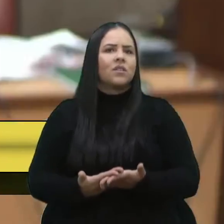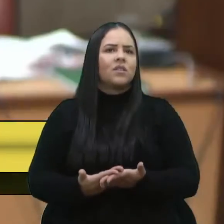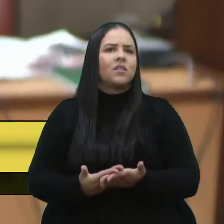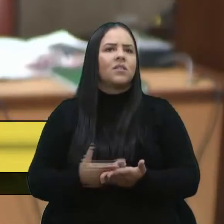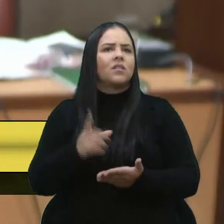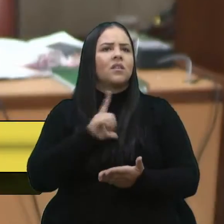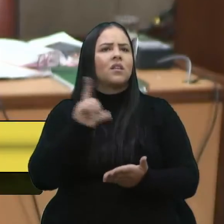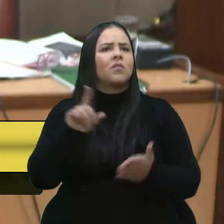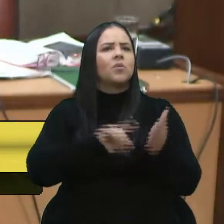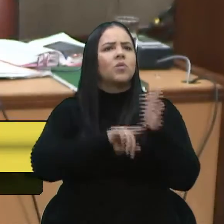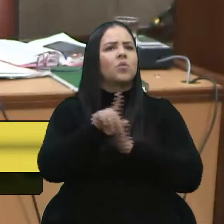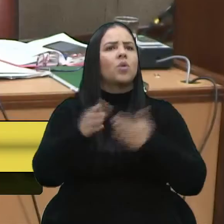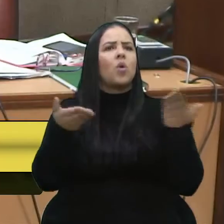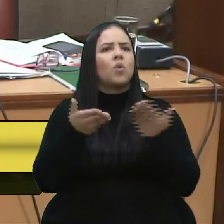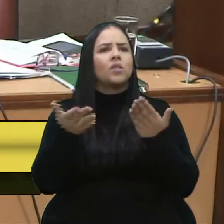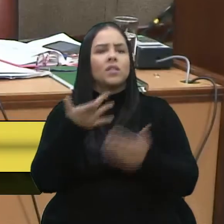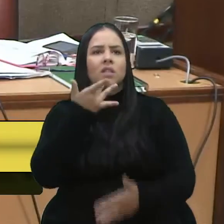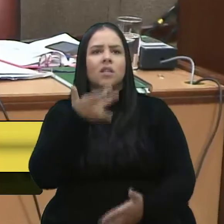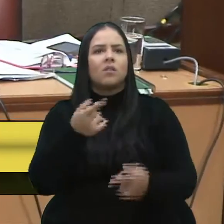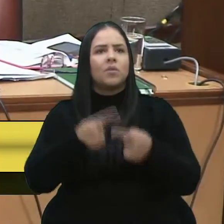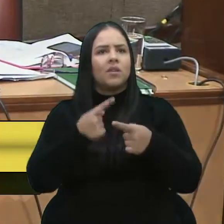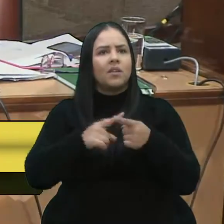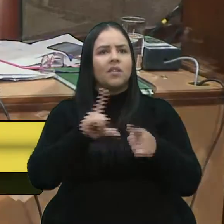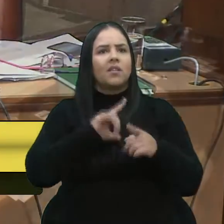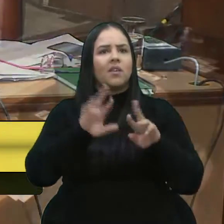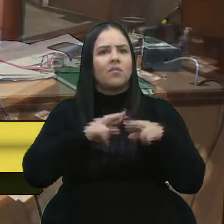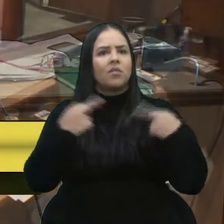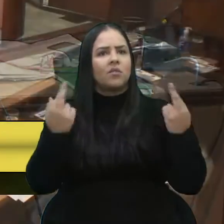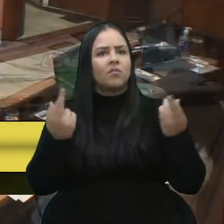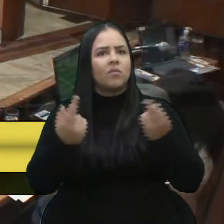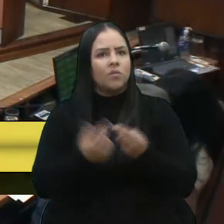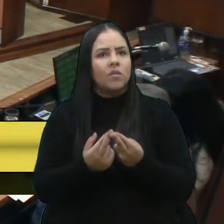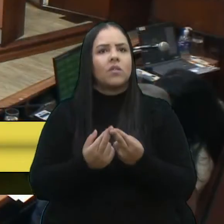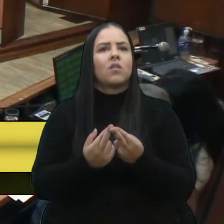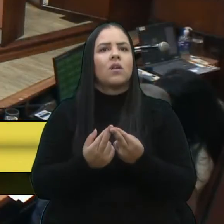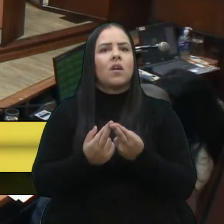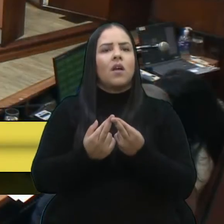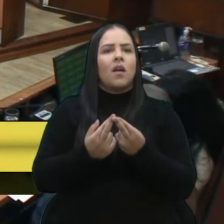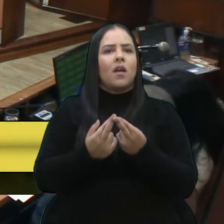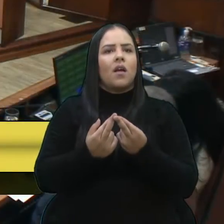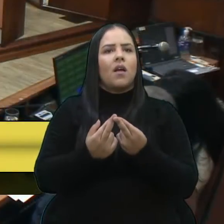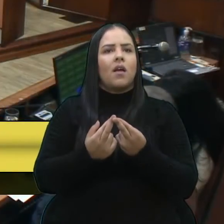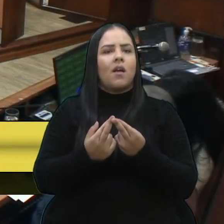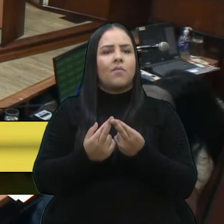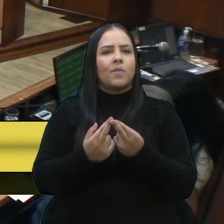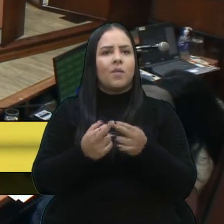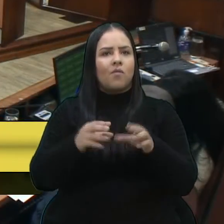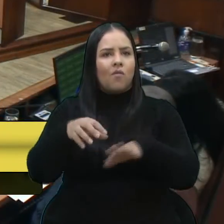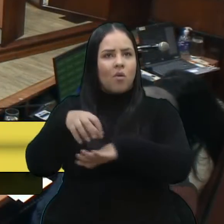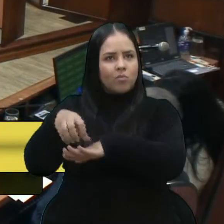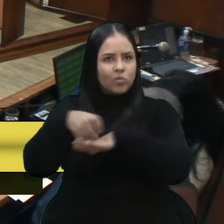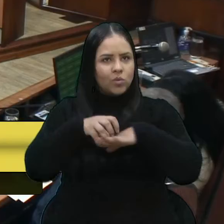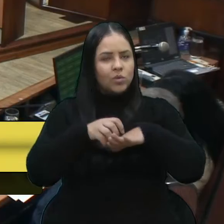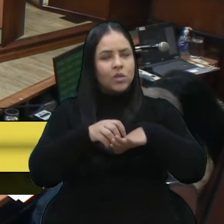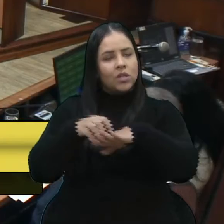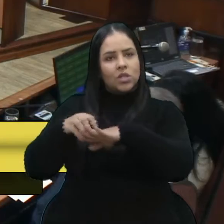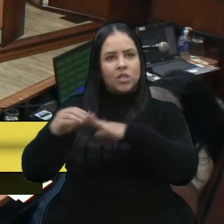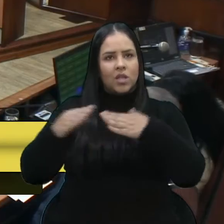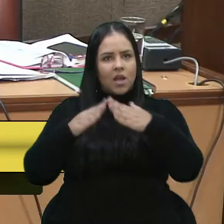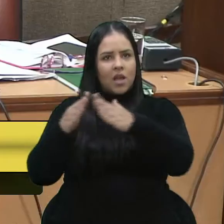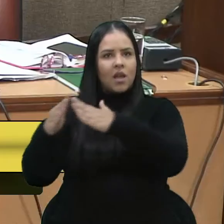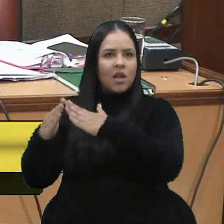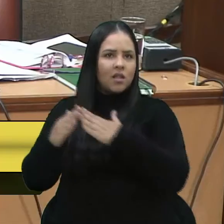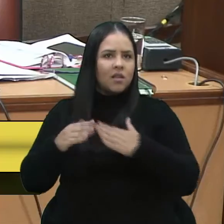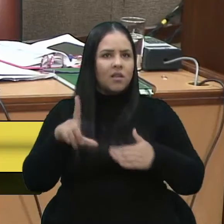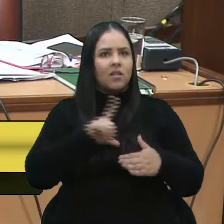à tarde. A gente vai ter uma reunião da Comissão de Desenvolvimento Urbano, Transporte e Habitação, e vai ser referente à questão da Lei das Águas, então vai ter representação